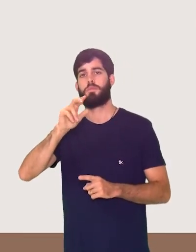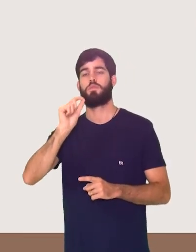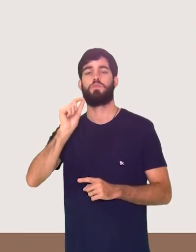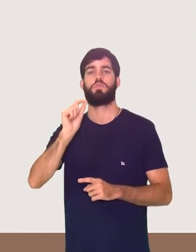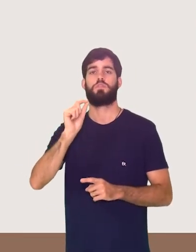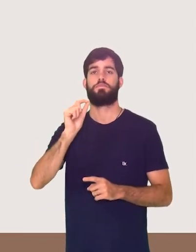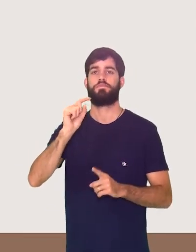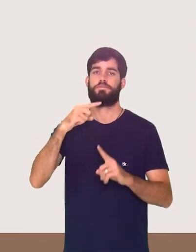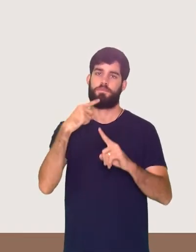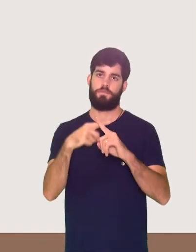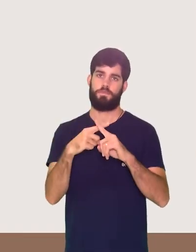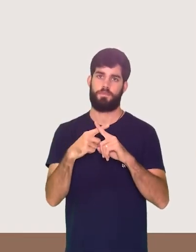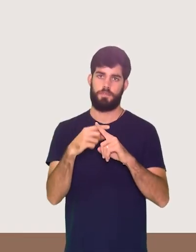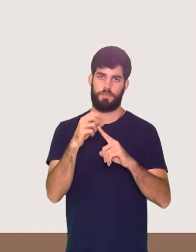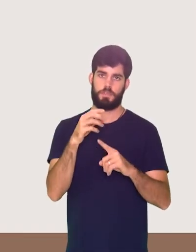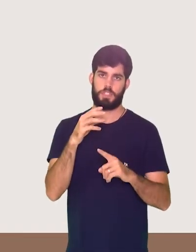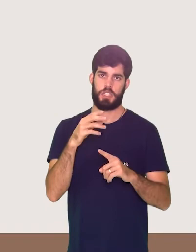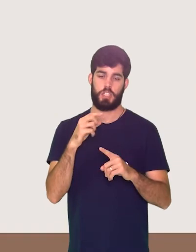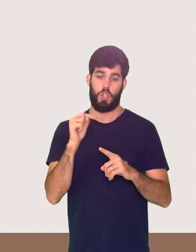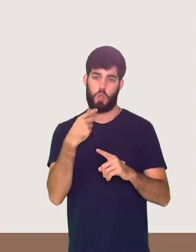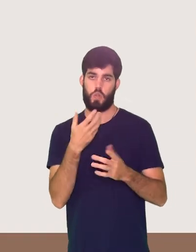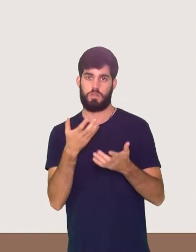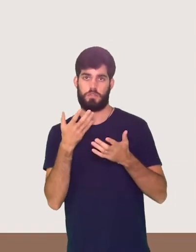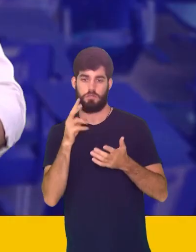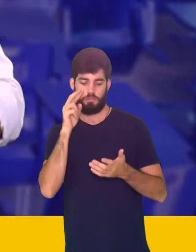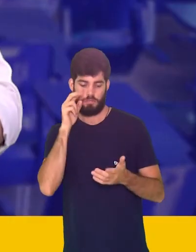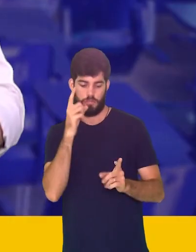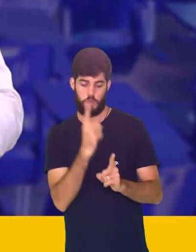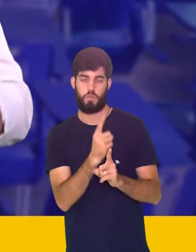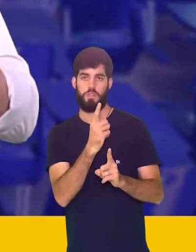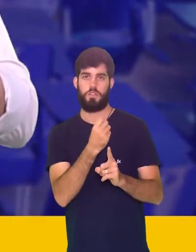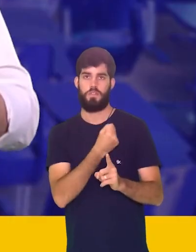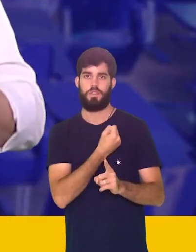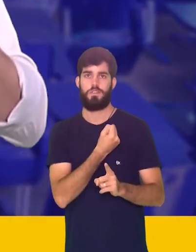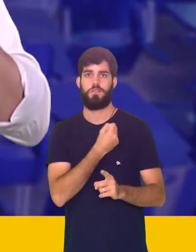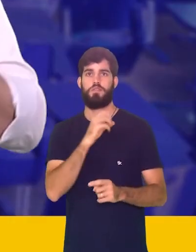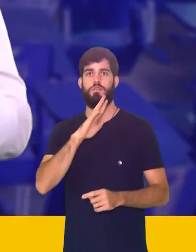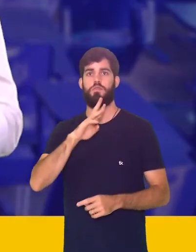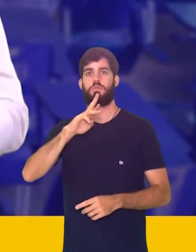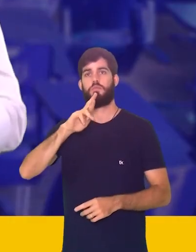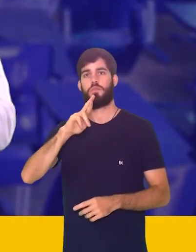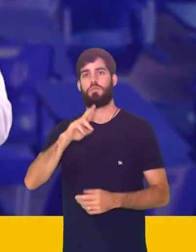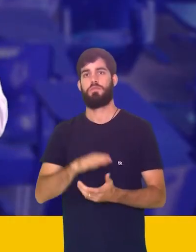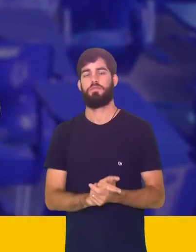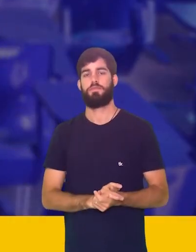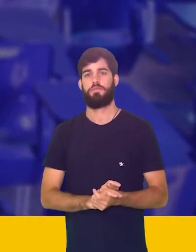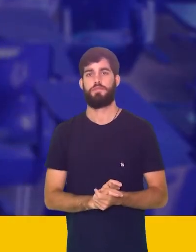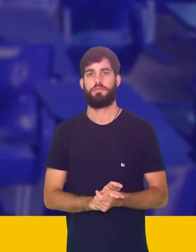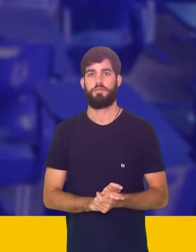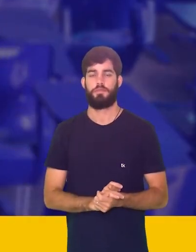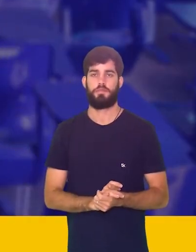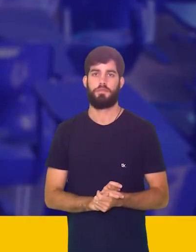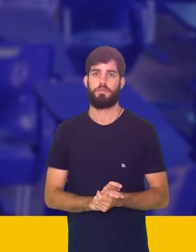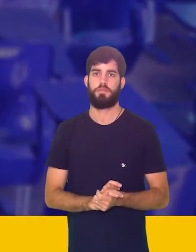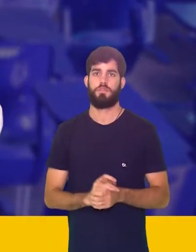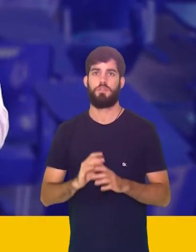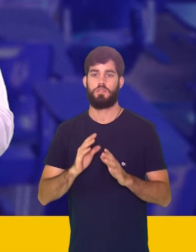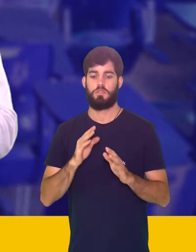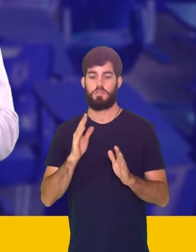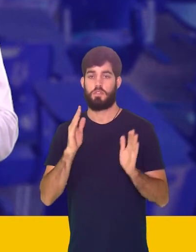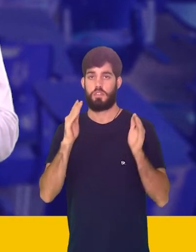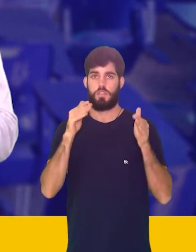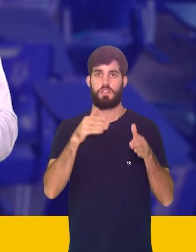A nossa meta é descobrir quem é o NOx do bromo. Porém, já vamos direto para a nossa resposta. Então,